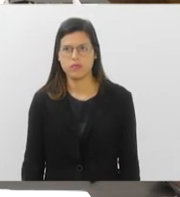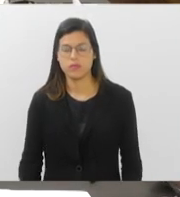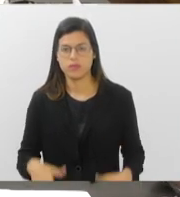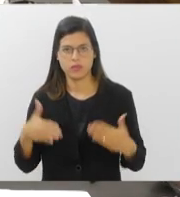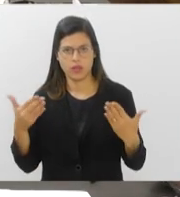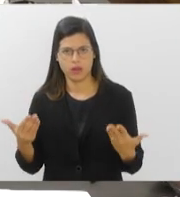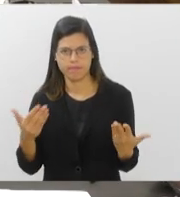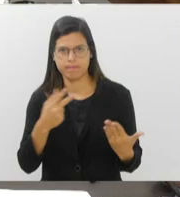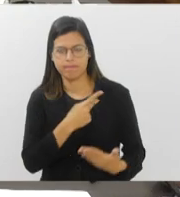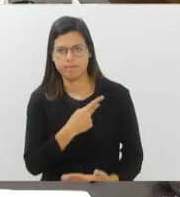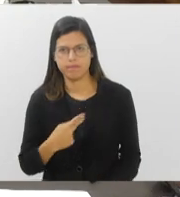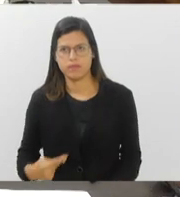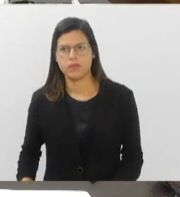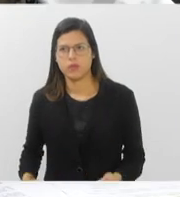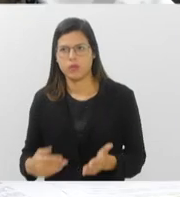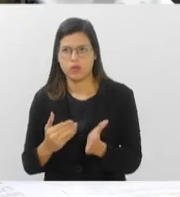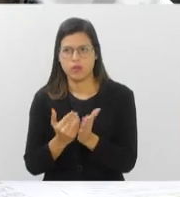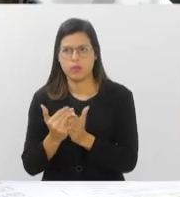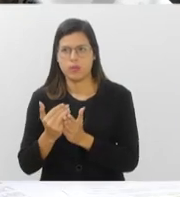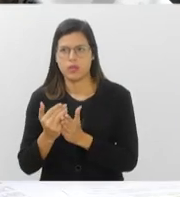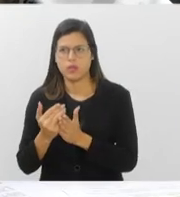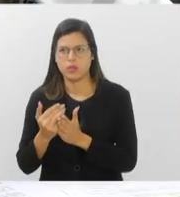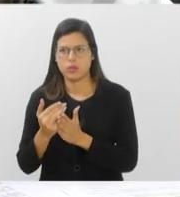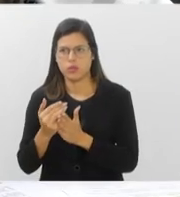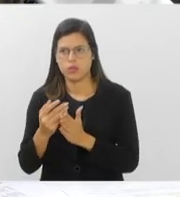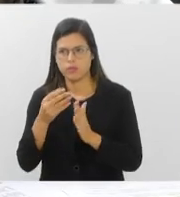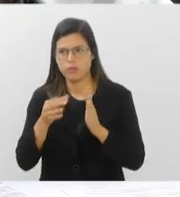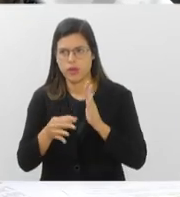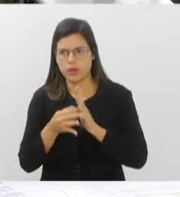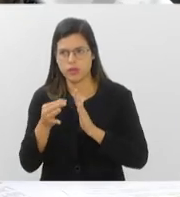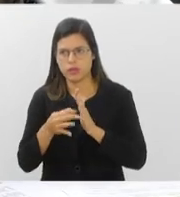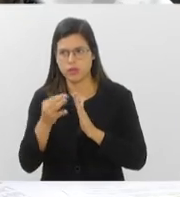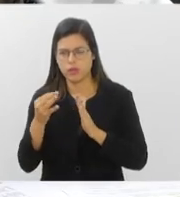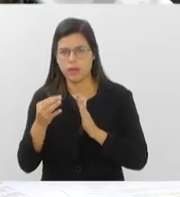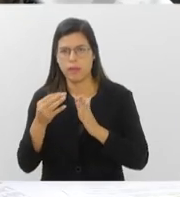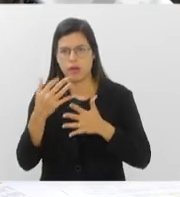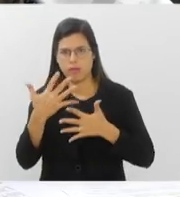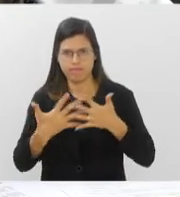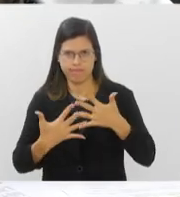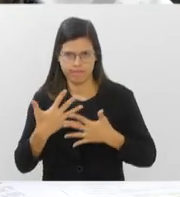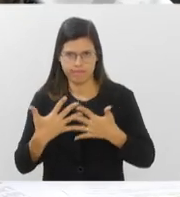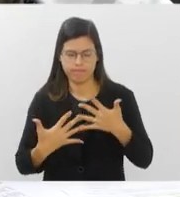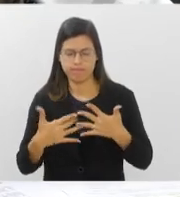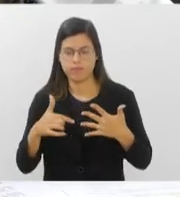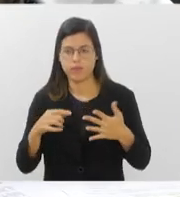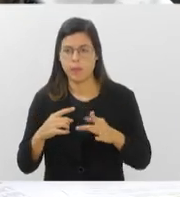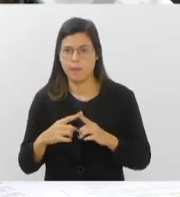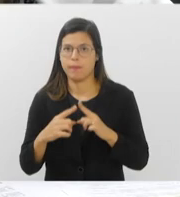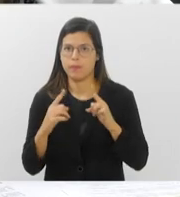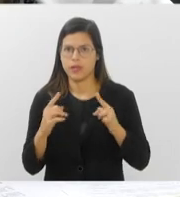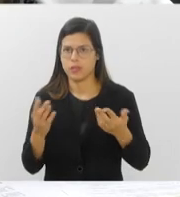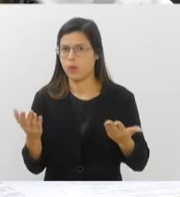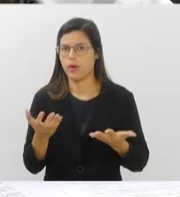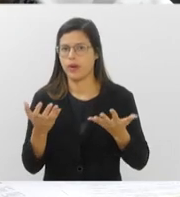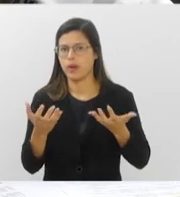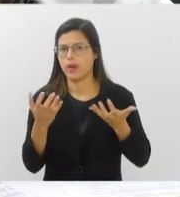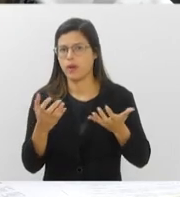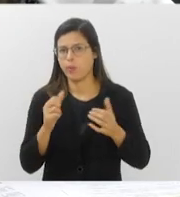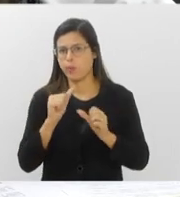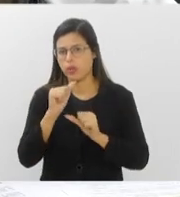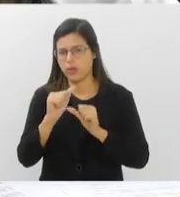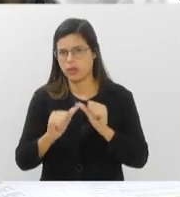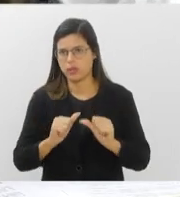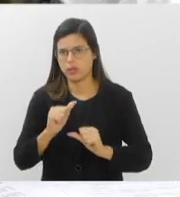Presidente, eu inicialmente tinha dado o parecer pela prejudicabilidade, mas quero alterar